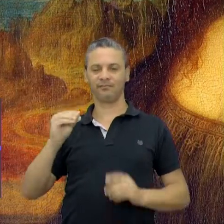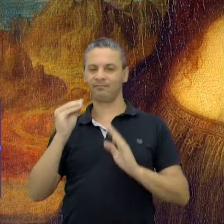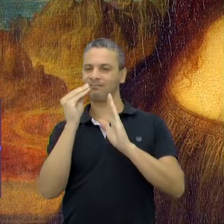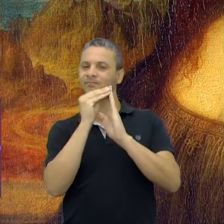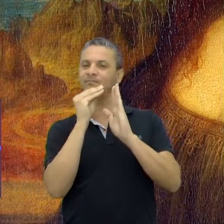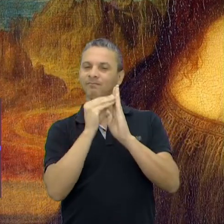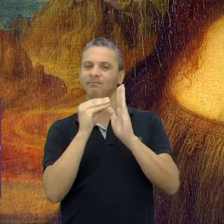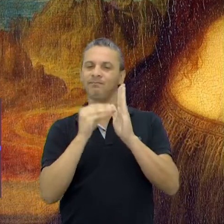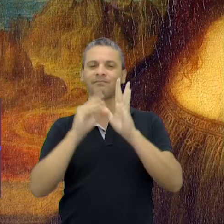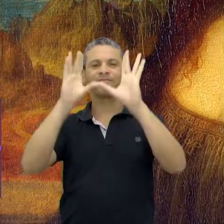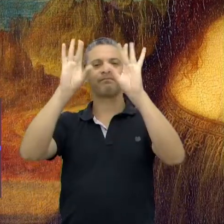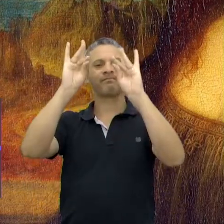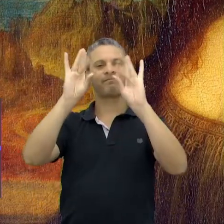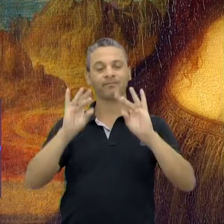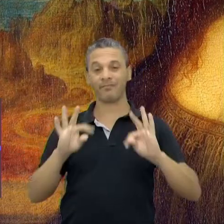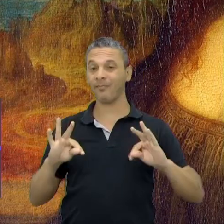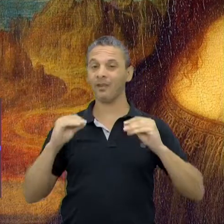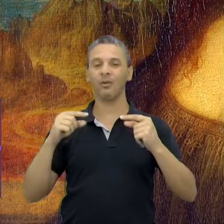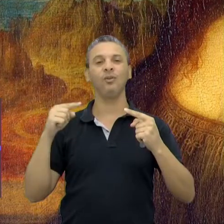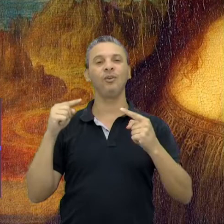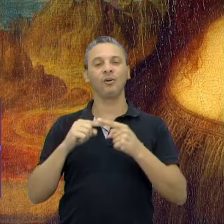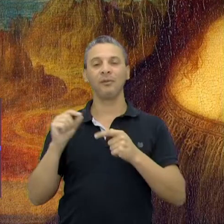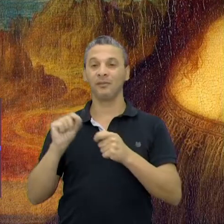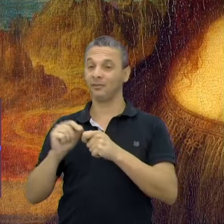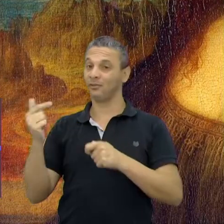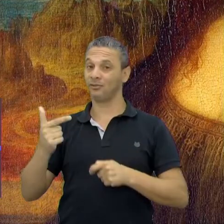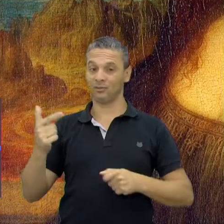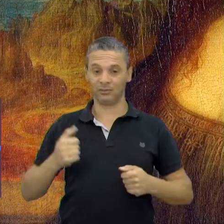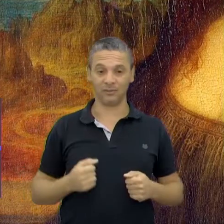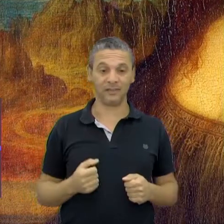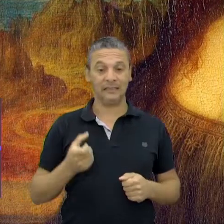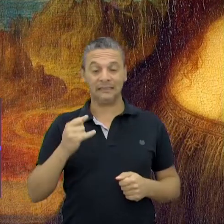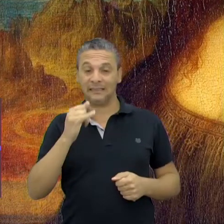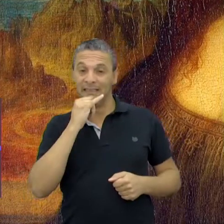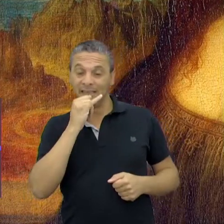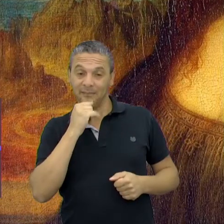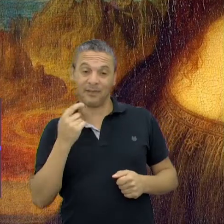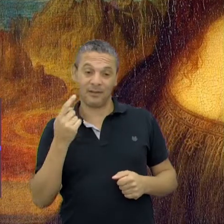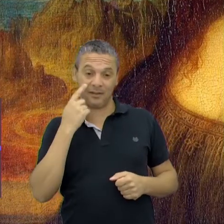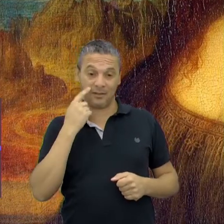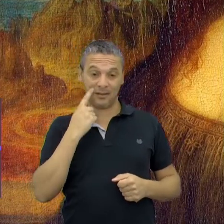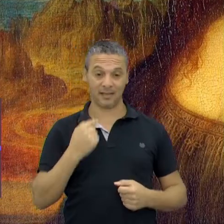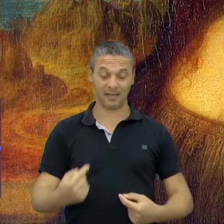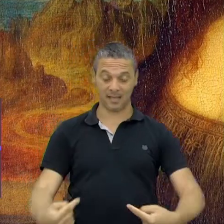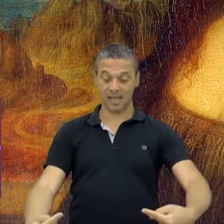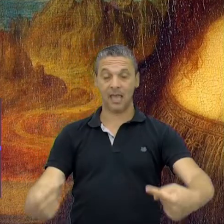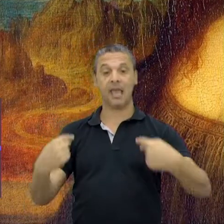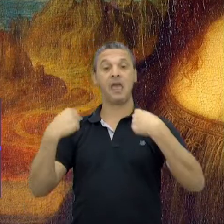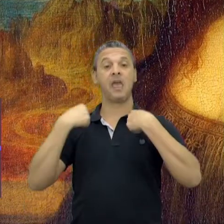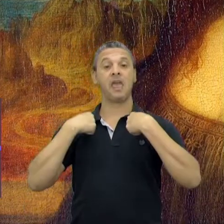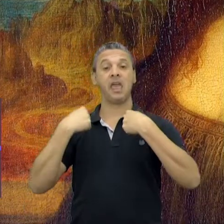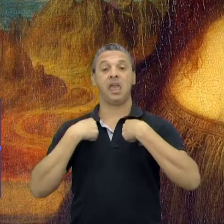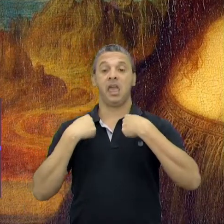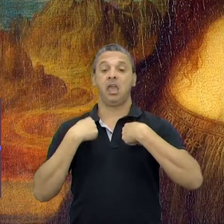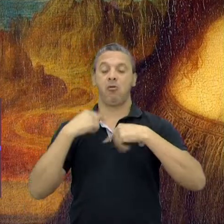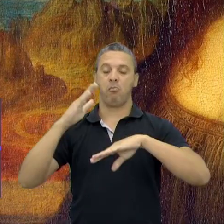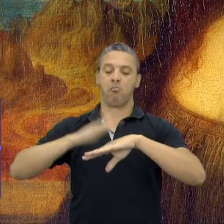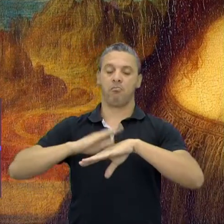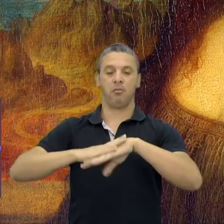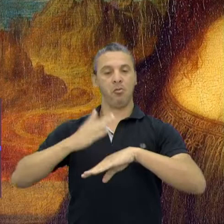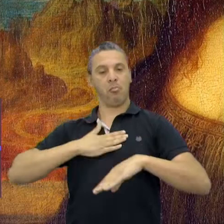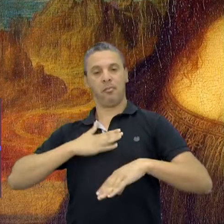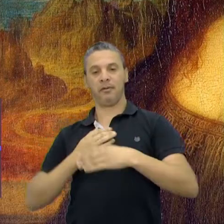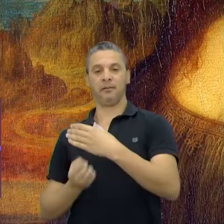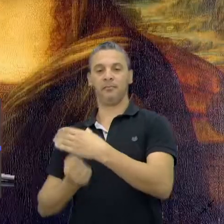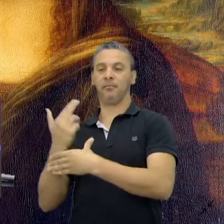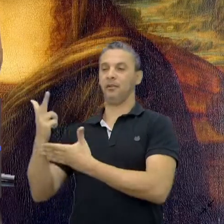as referências. Isso é uma reprodução. Agora, se eu tivesse falado para vocês que fui eu, professor Josélio, que fiz essa obra aqui atrás.